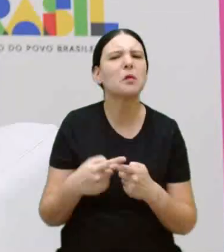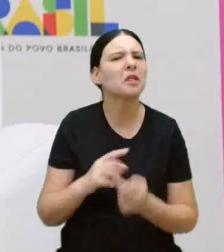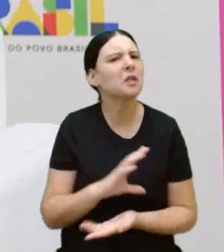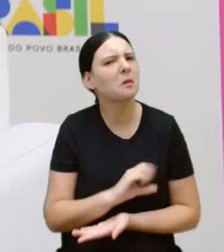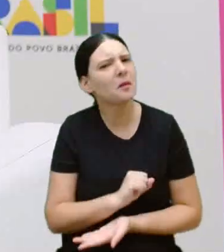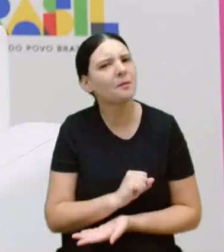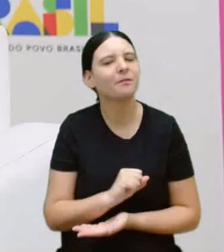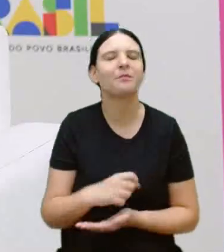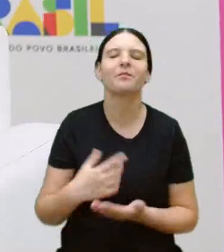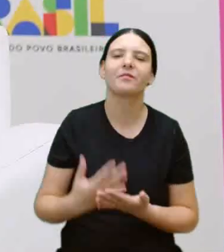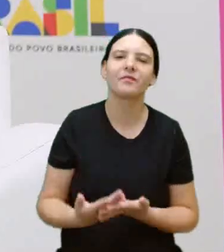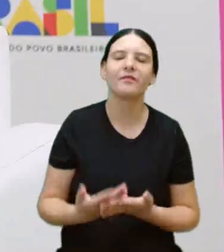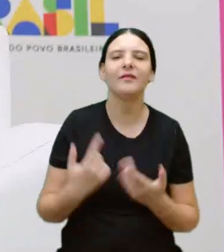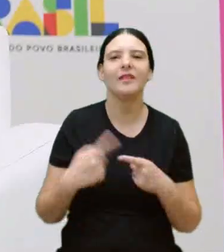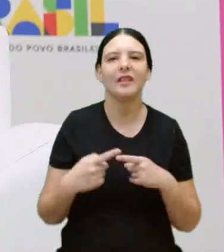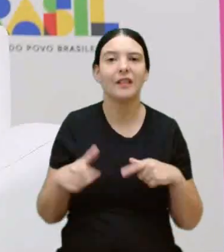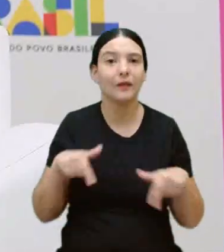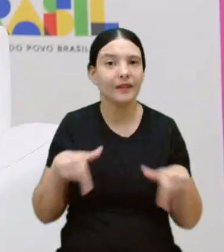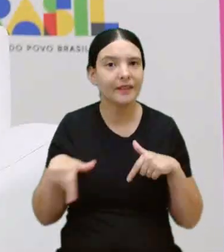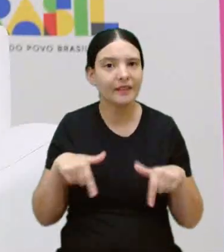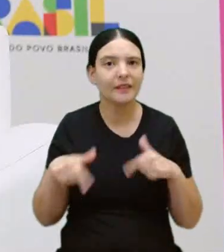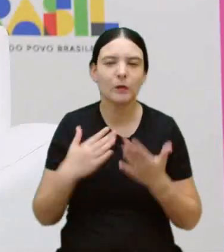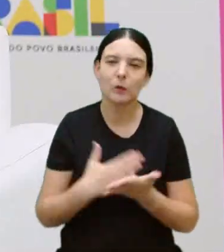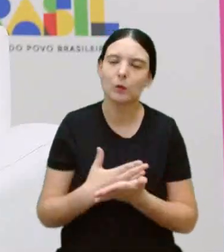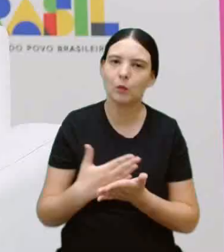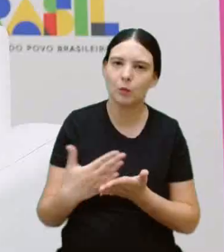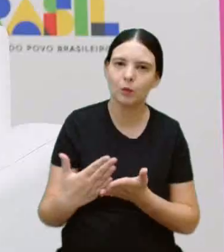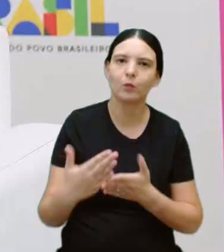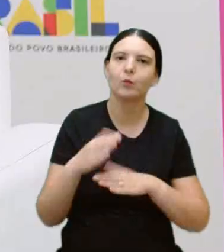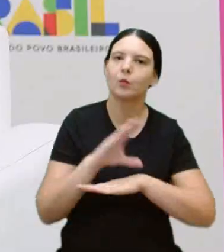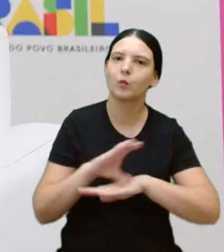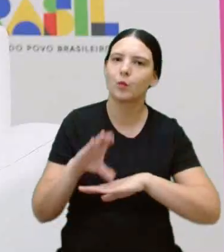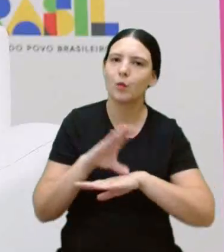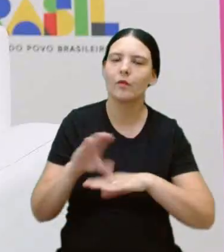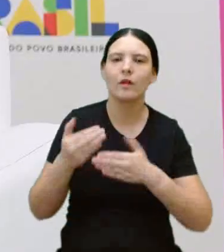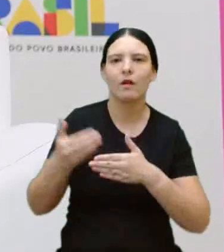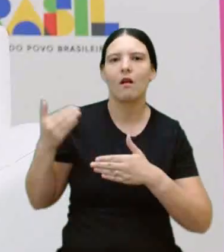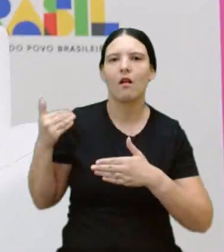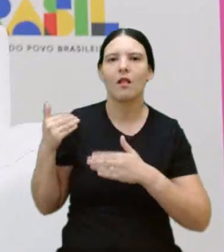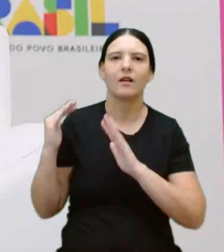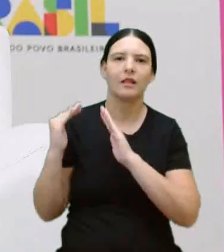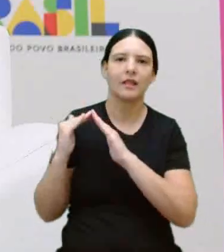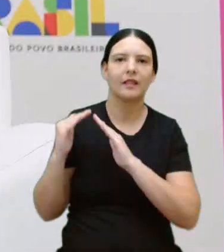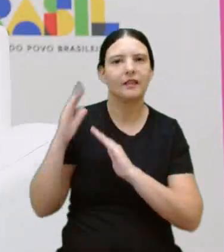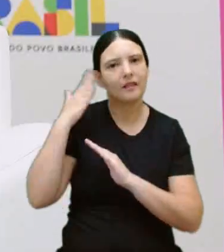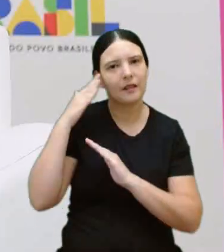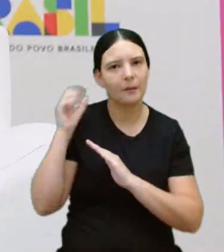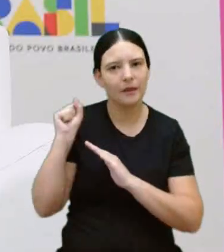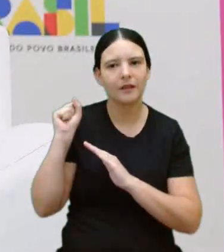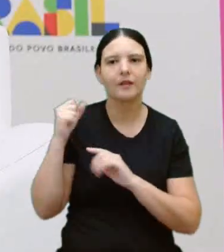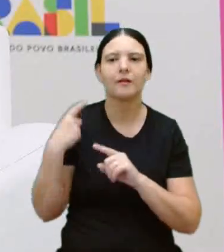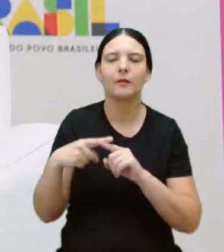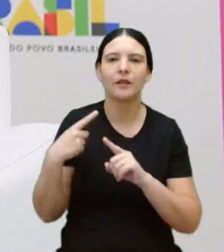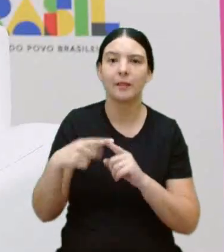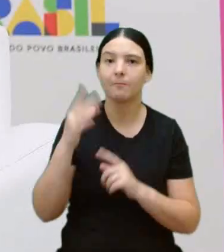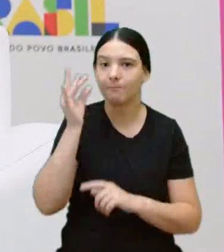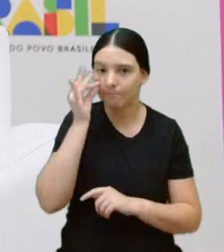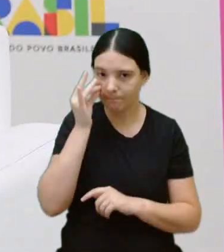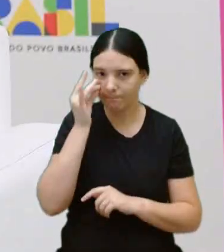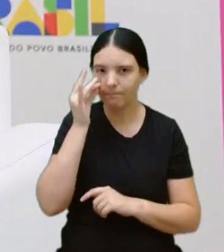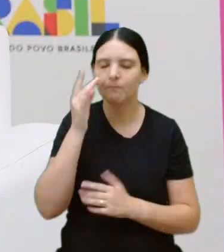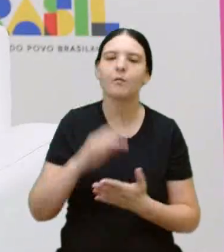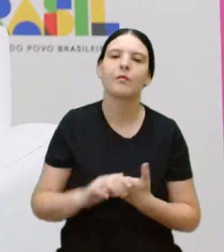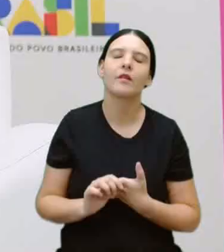trabalho, Rose, que ele surgiu de um curso que eu dava na Casa do Saber, na época que era presencial. A Casa do Saber,